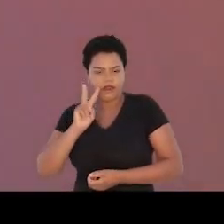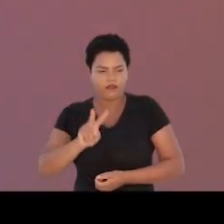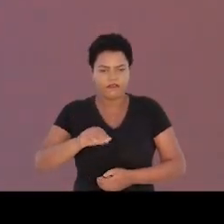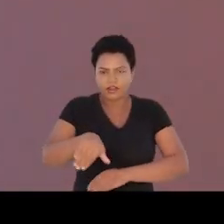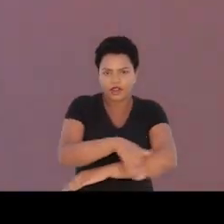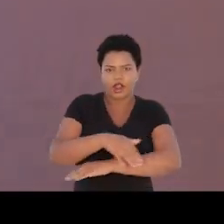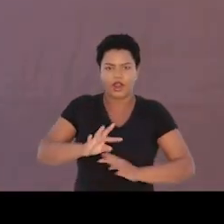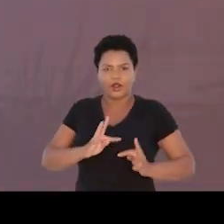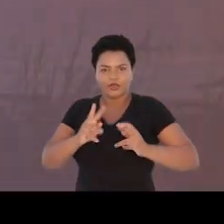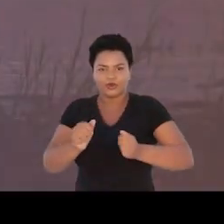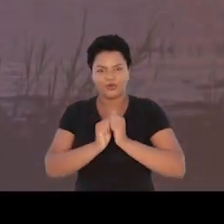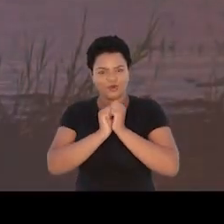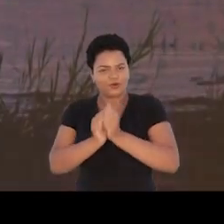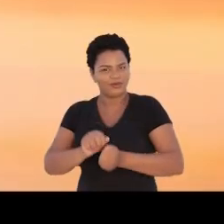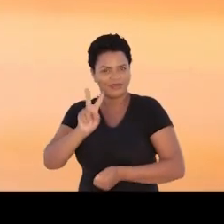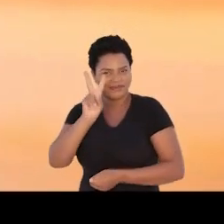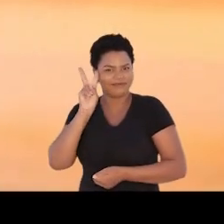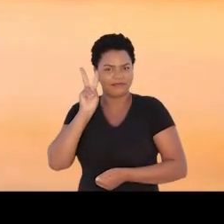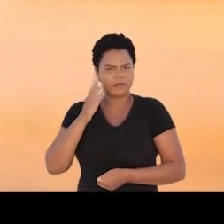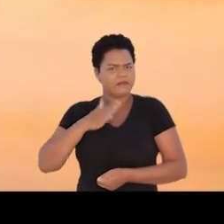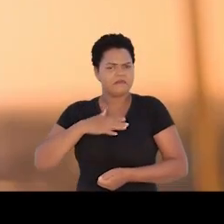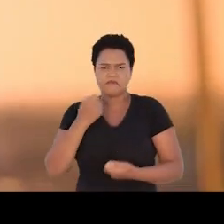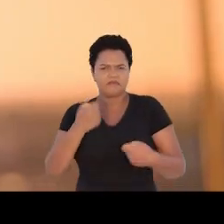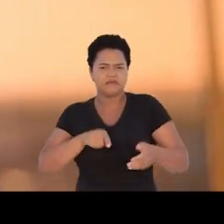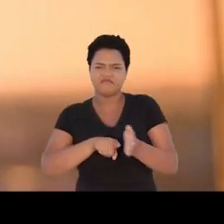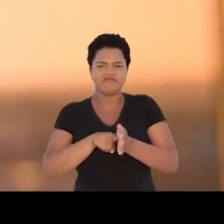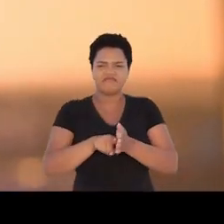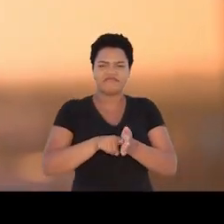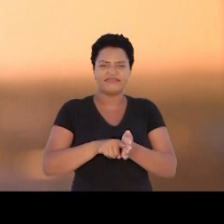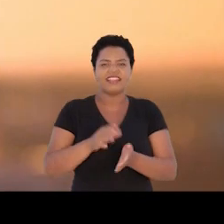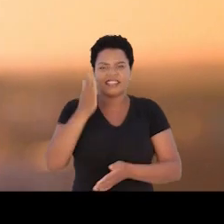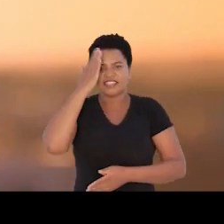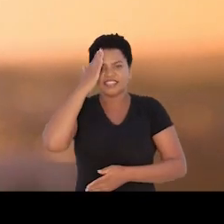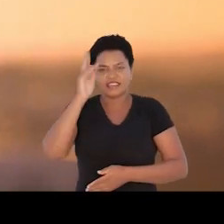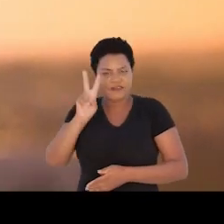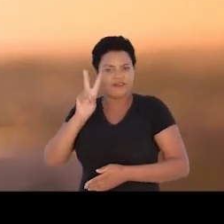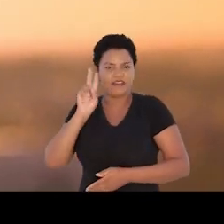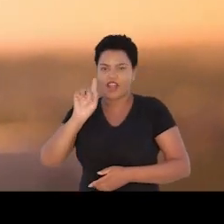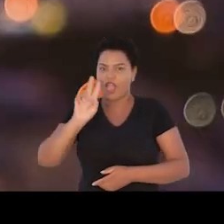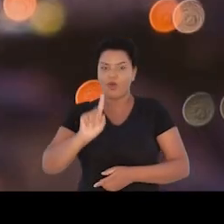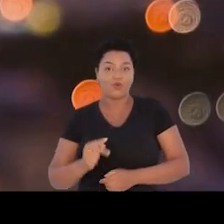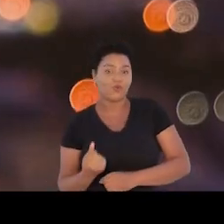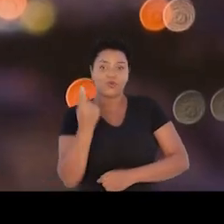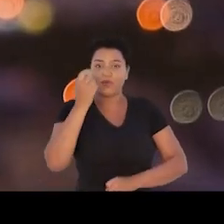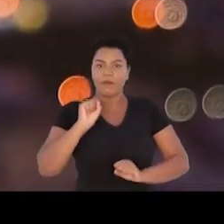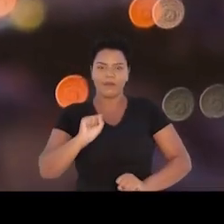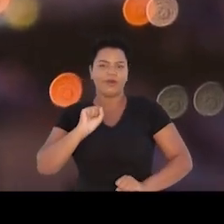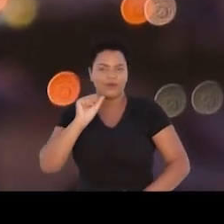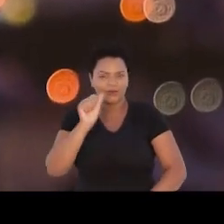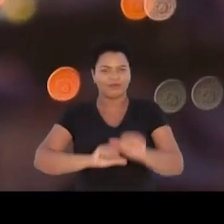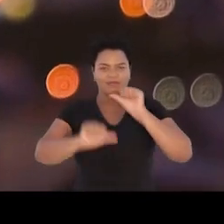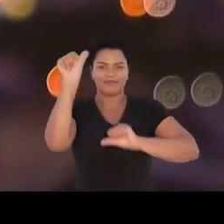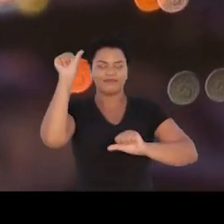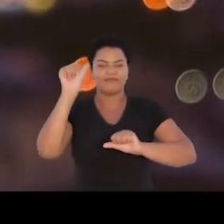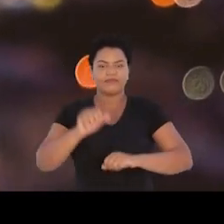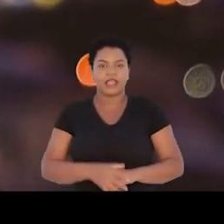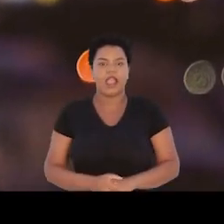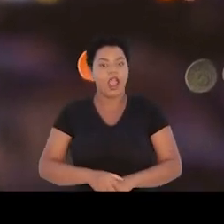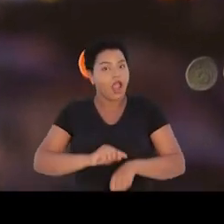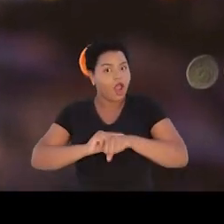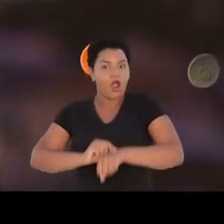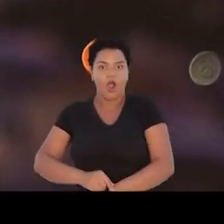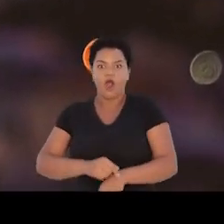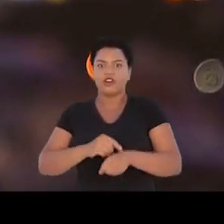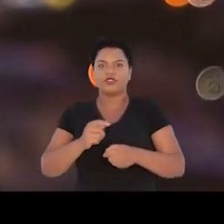É chegada a hora do povo de Palmas ser feliz de novo. Agora, é vana do povo prefeita, 17. Esse é